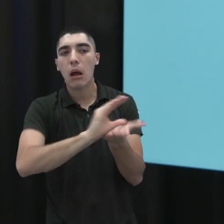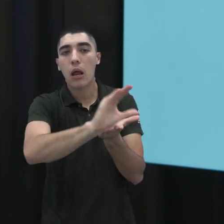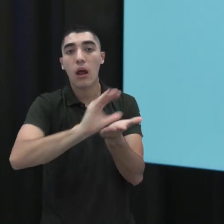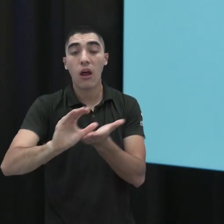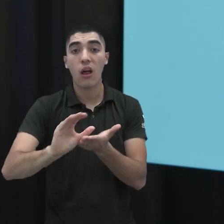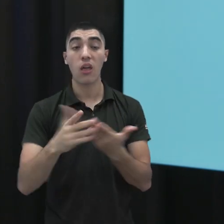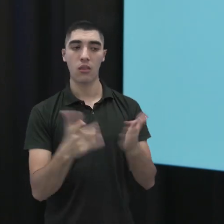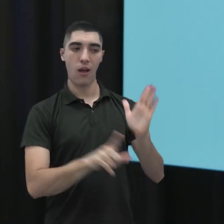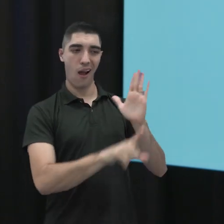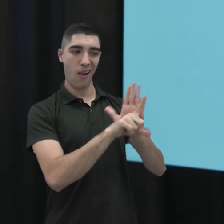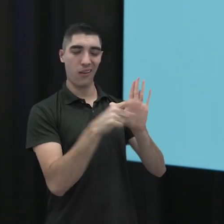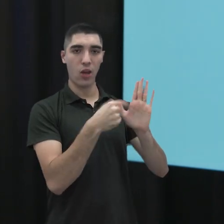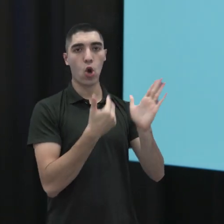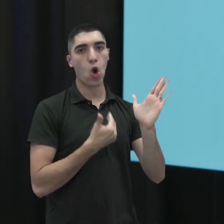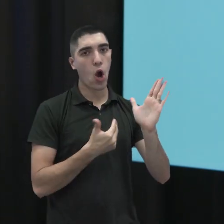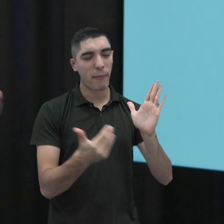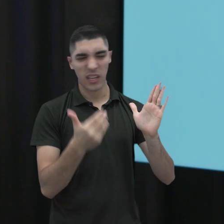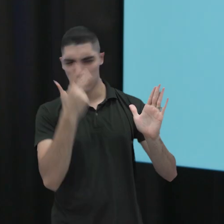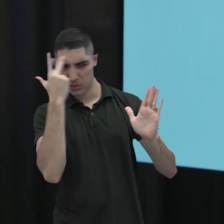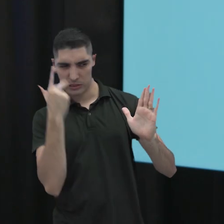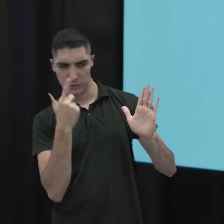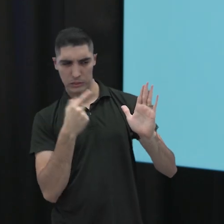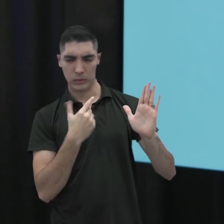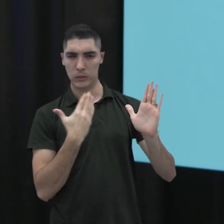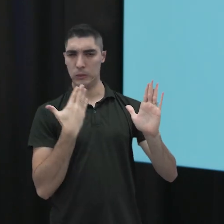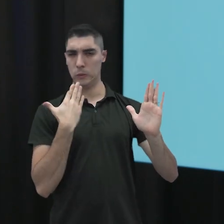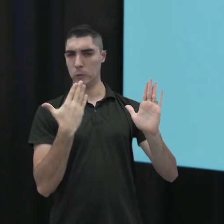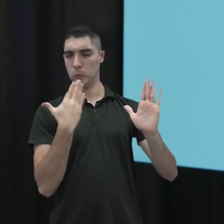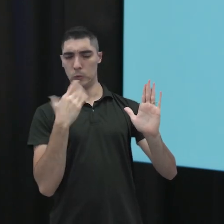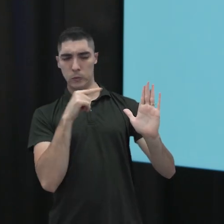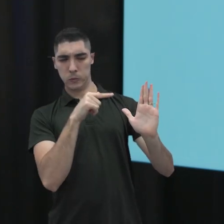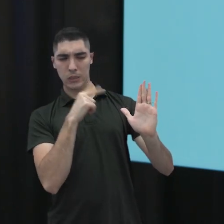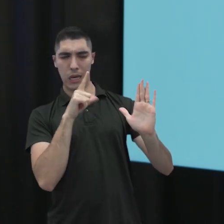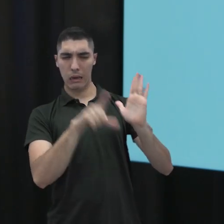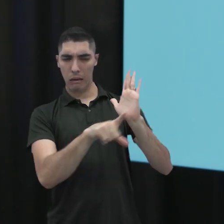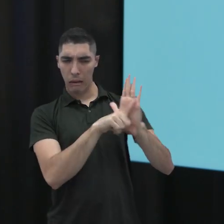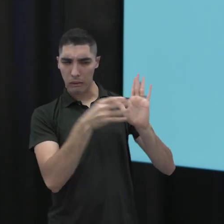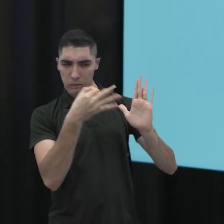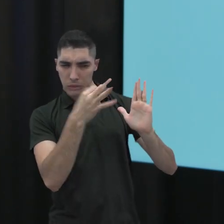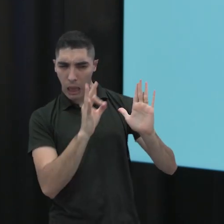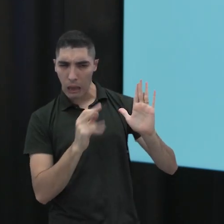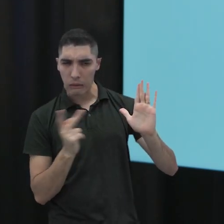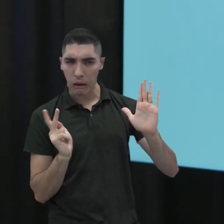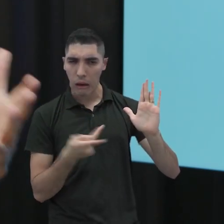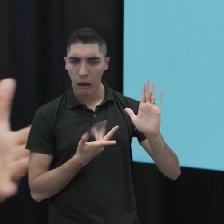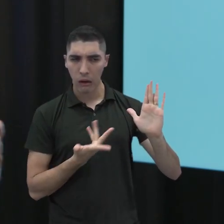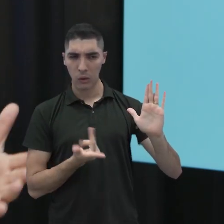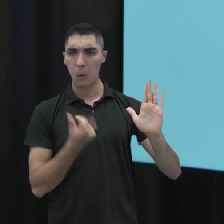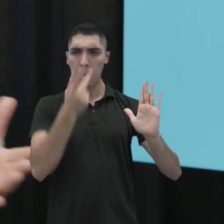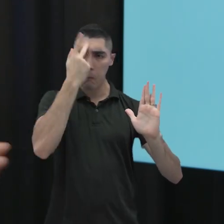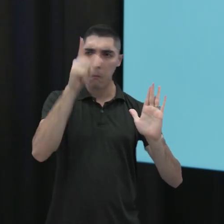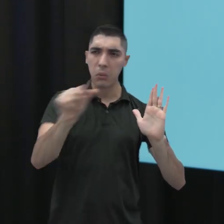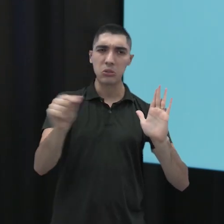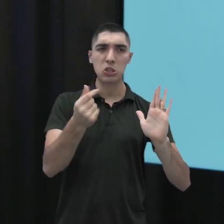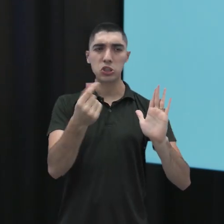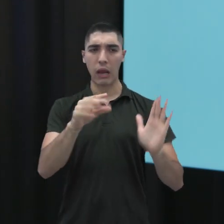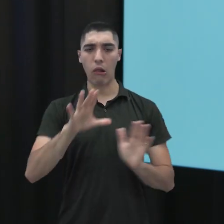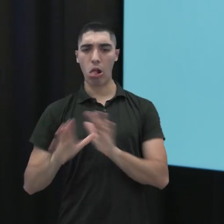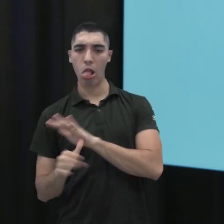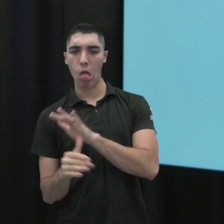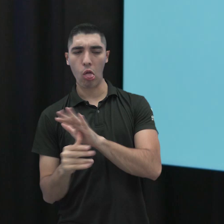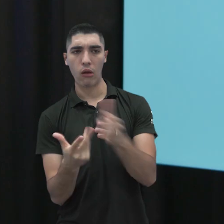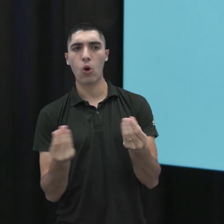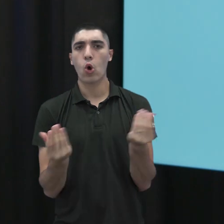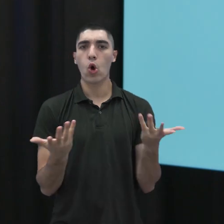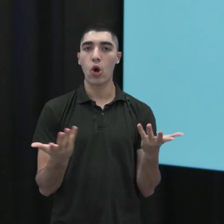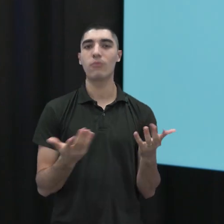a lei começa a entrar em declive, né? As pessoas começam a duvidar e você abre espaço para que a opinião pública comece,